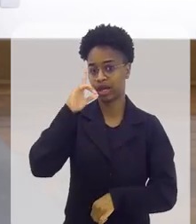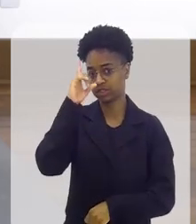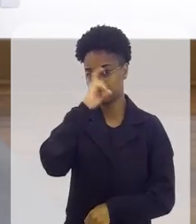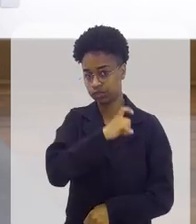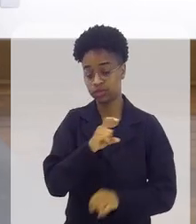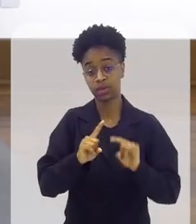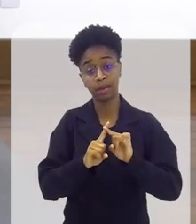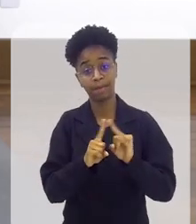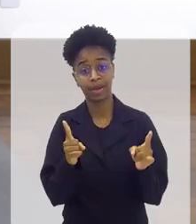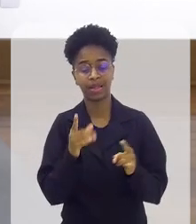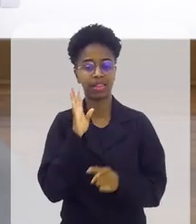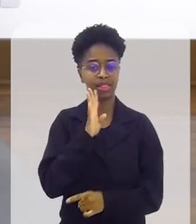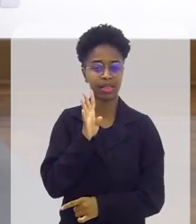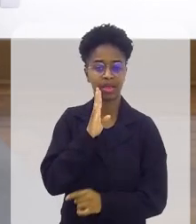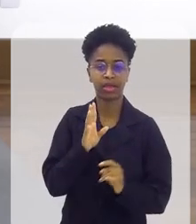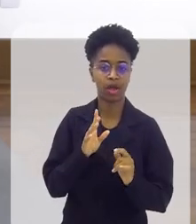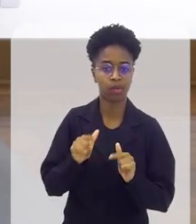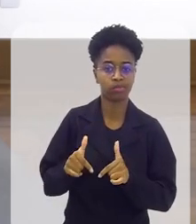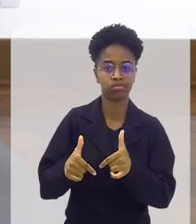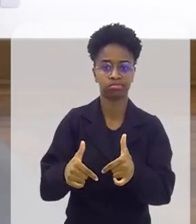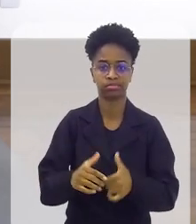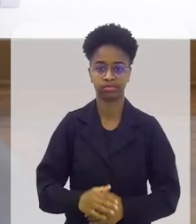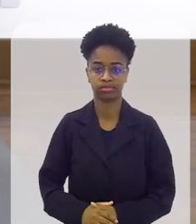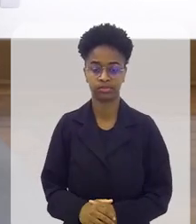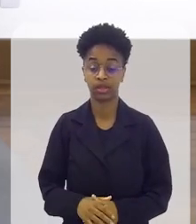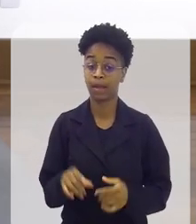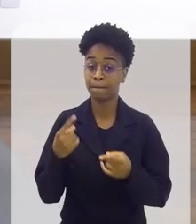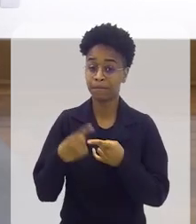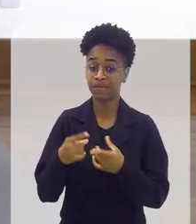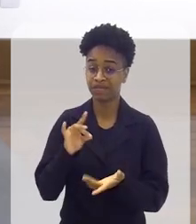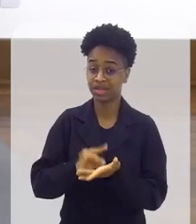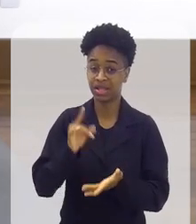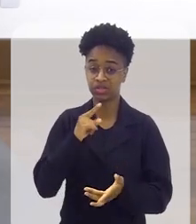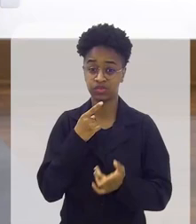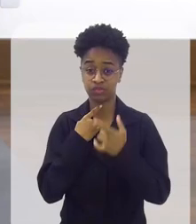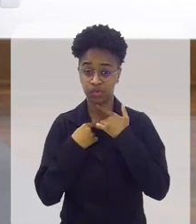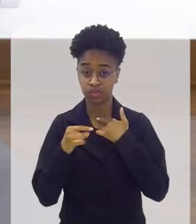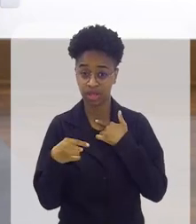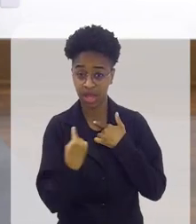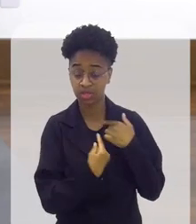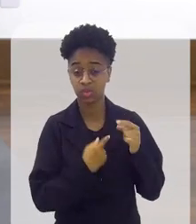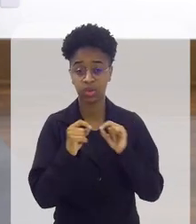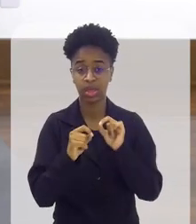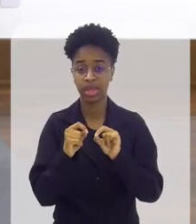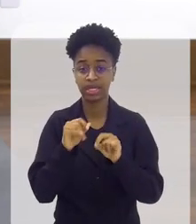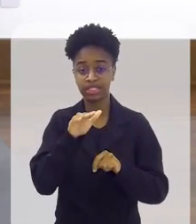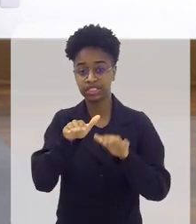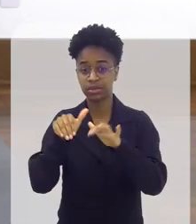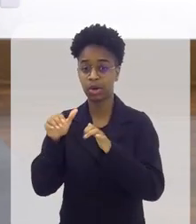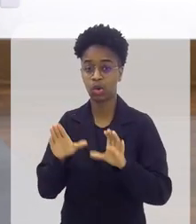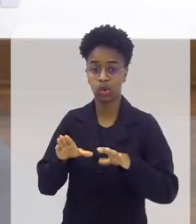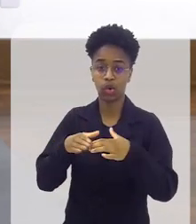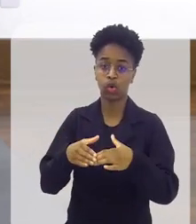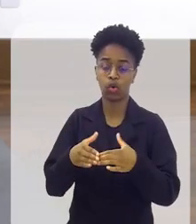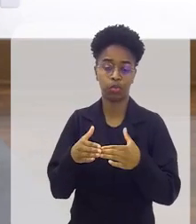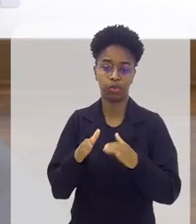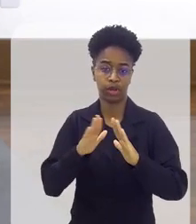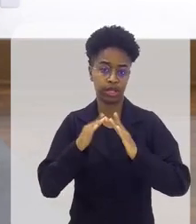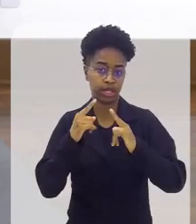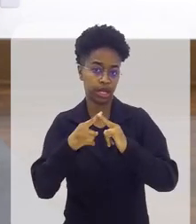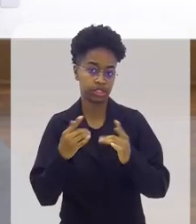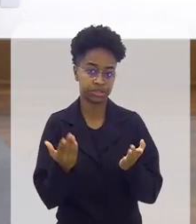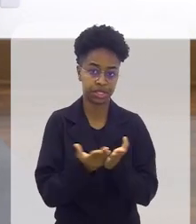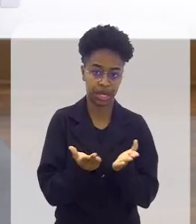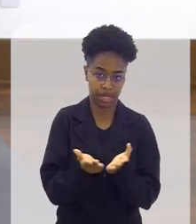ser um pouco mais complicado, mas vai ser o mais legal de fazer acontecer. Certo. Porque a nossa vontade é trazer, por exemplo, um grupo de uma